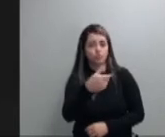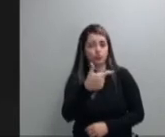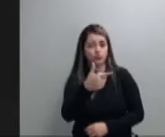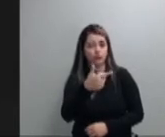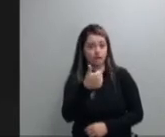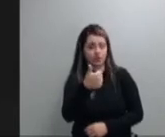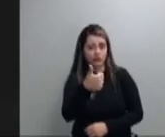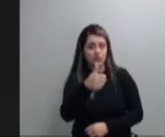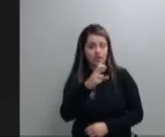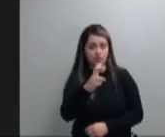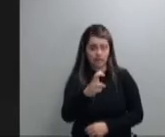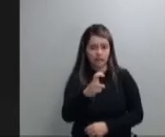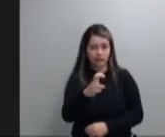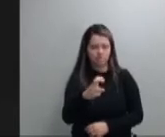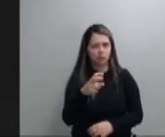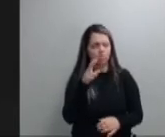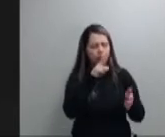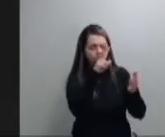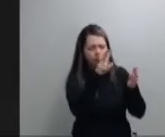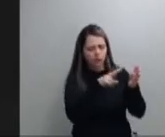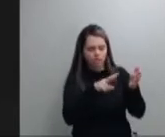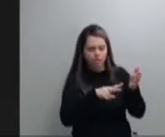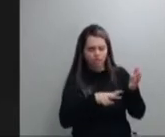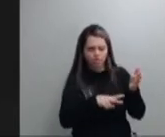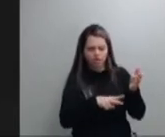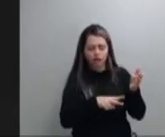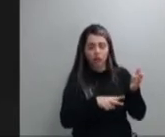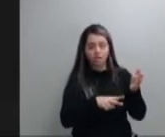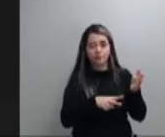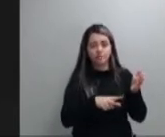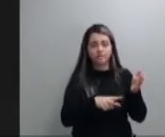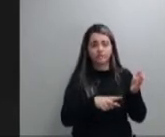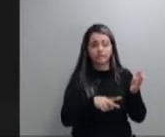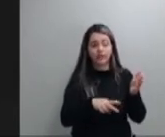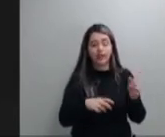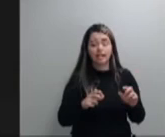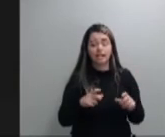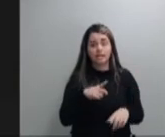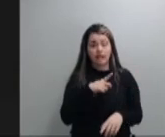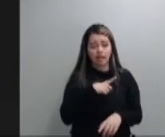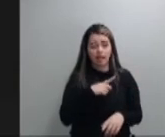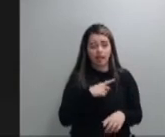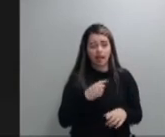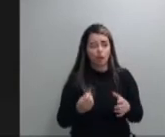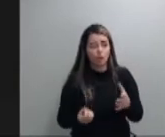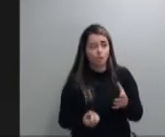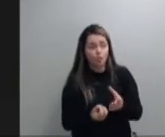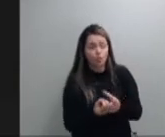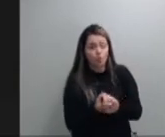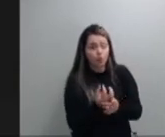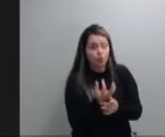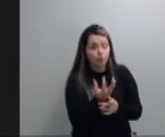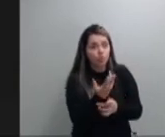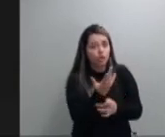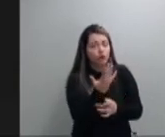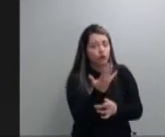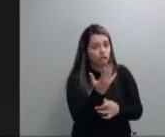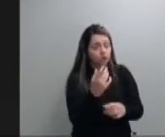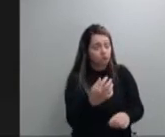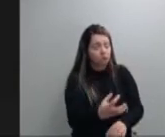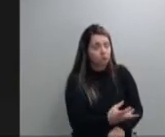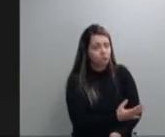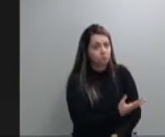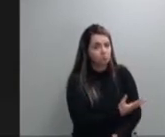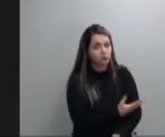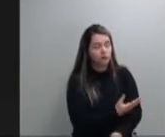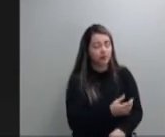fiscalizadora, impreterivelmente criou-se expectativa quanto às regras estabelecidas no edital. E disse mais